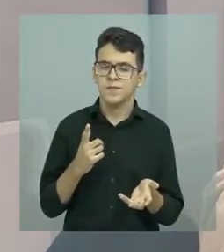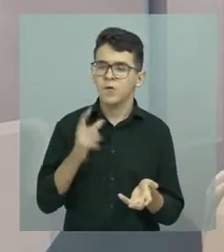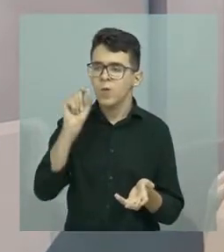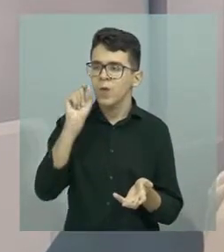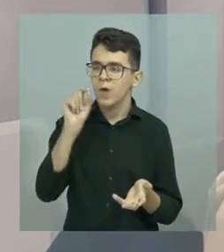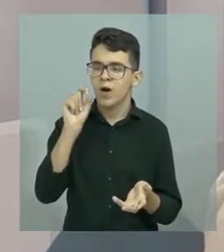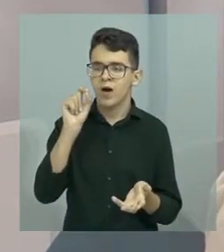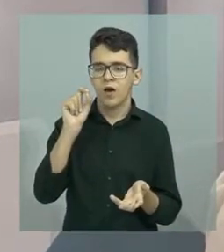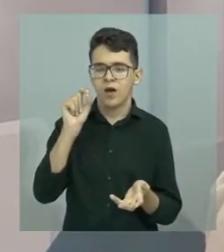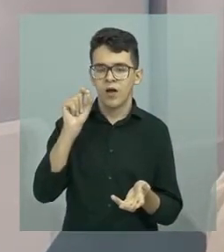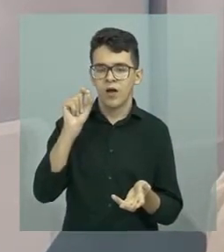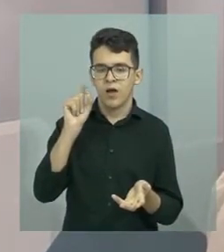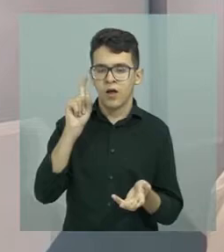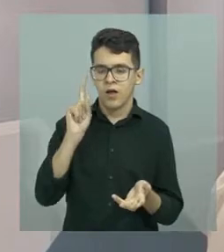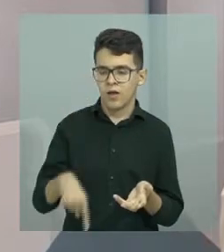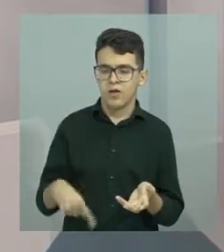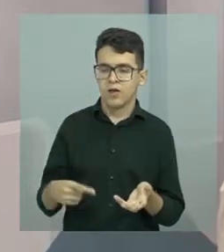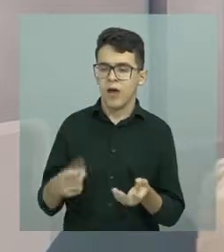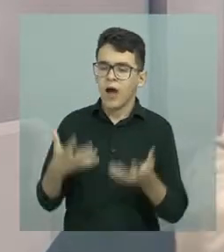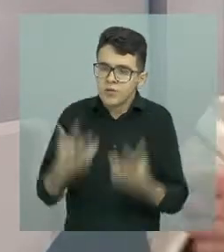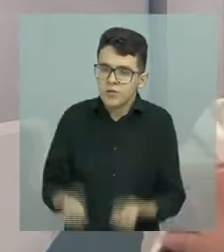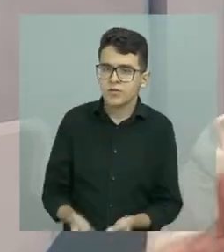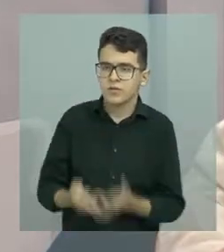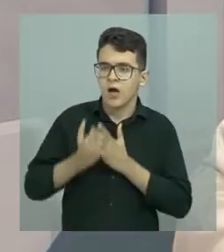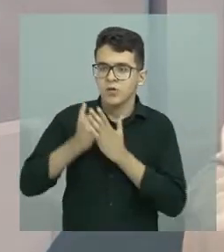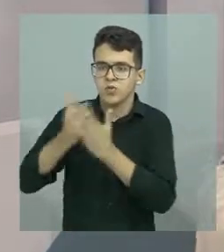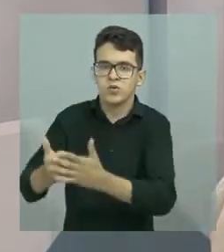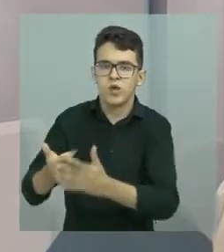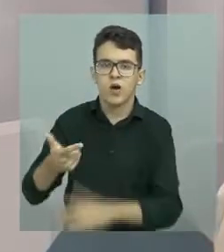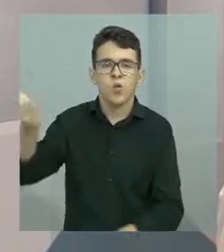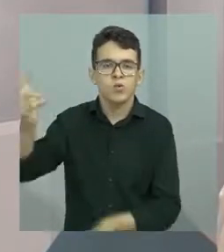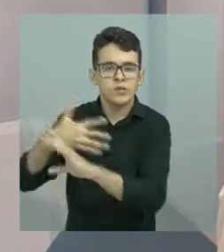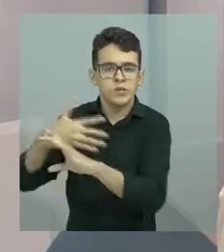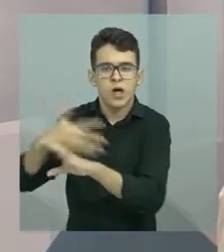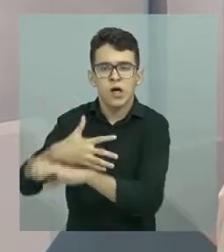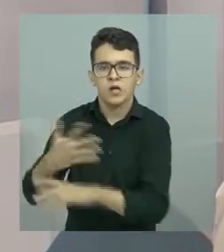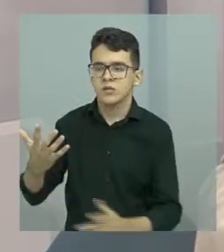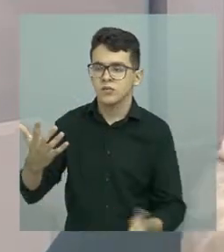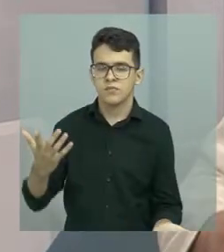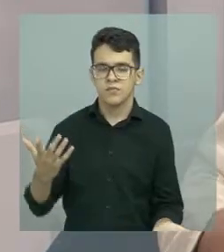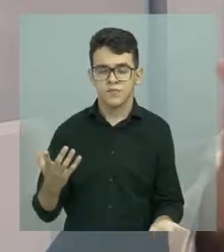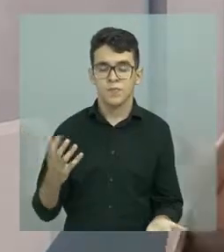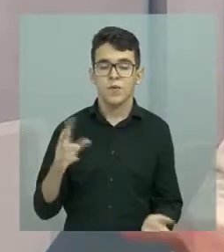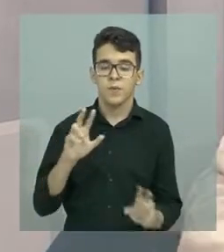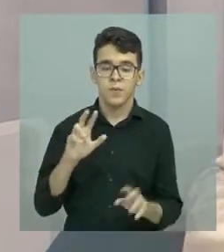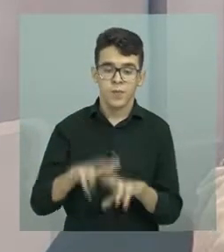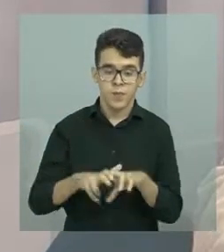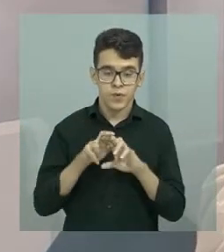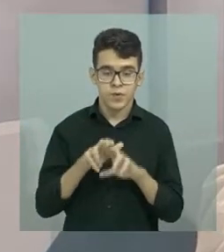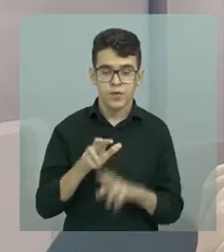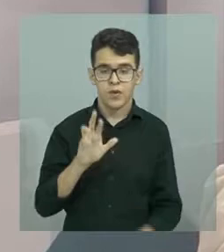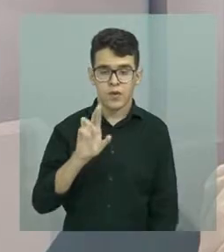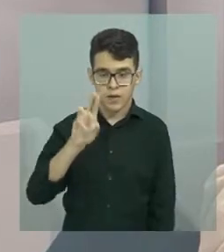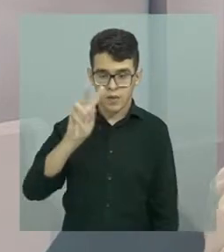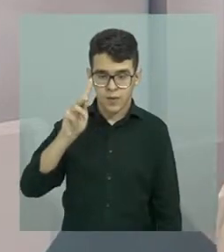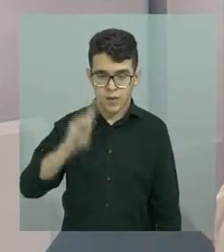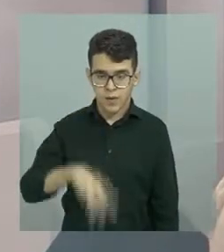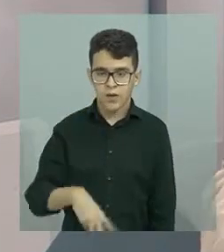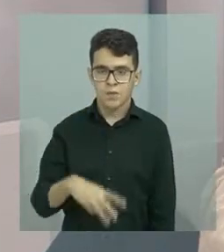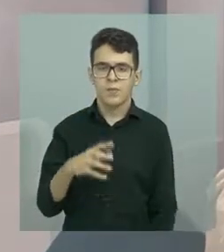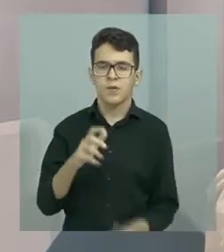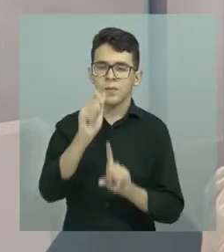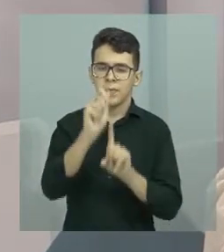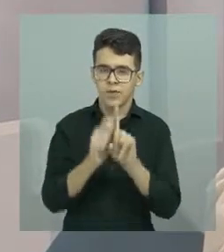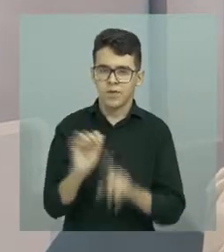dos demais parlamentares, e a gente acredita que nos próximos meses o Fórum retoma suas atividades em